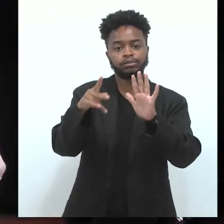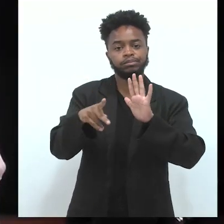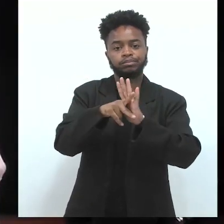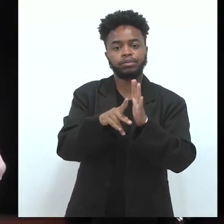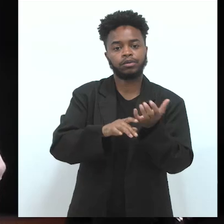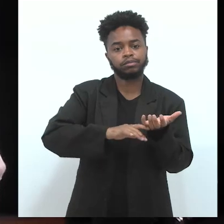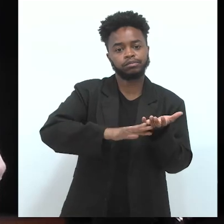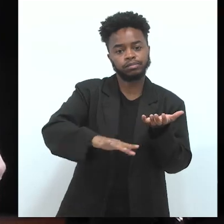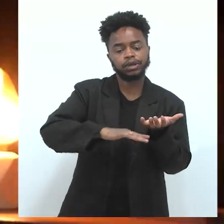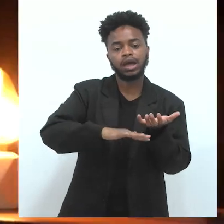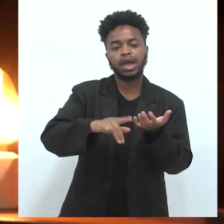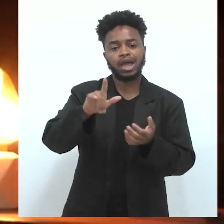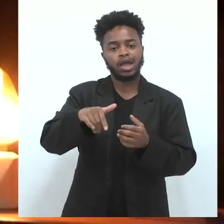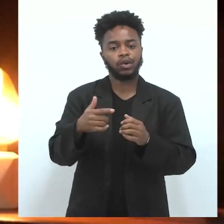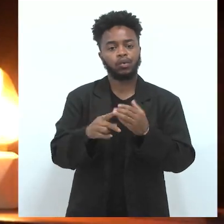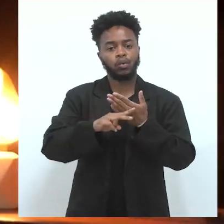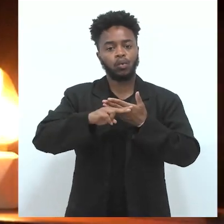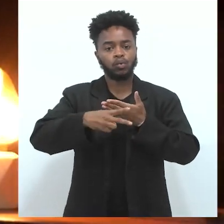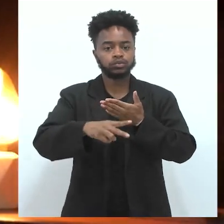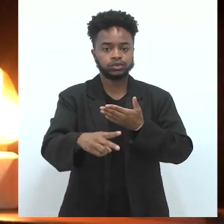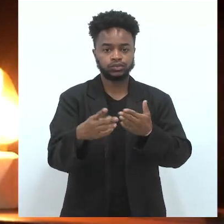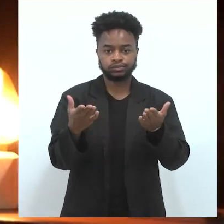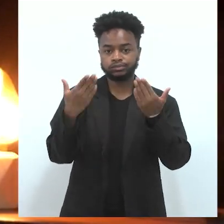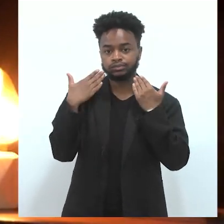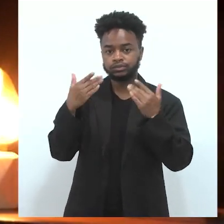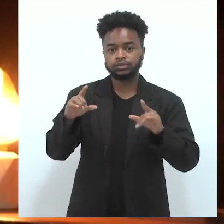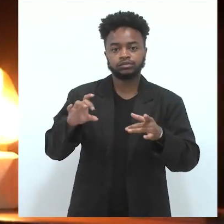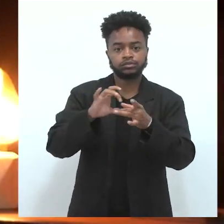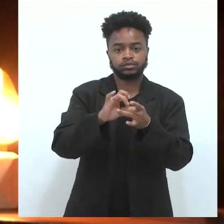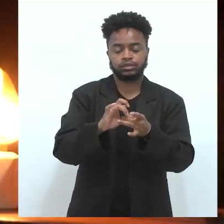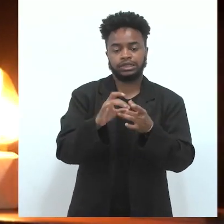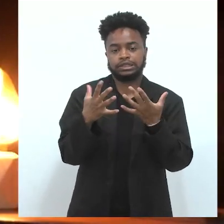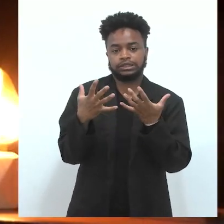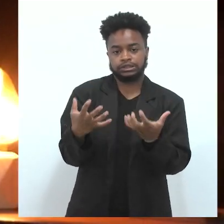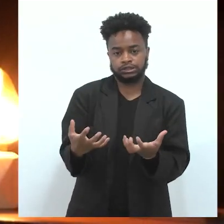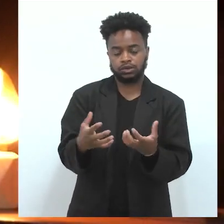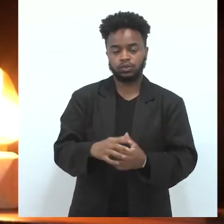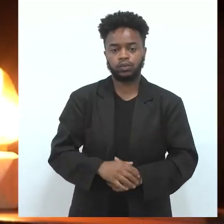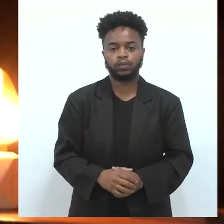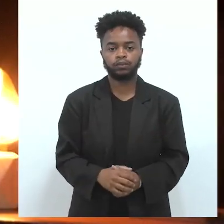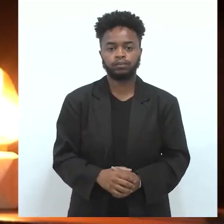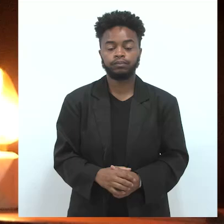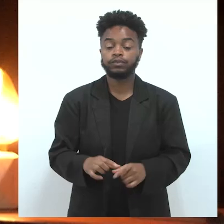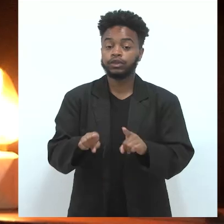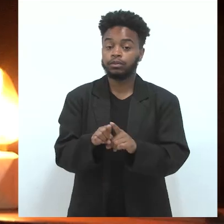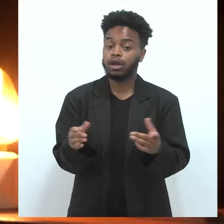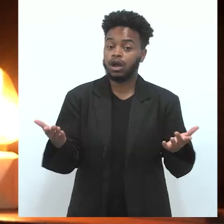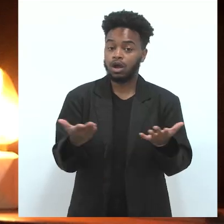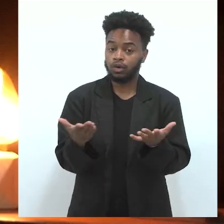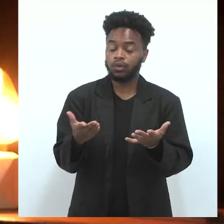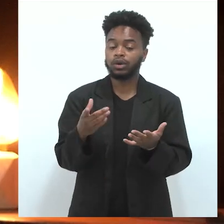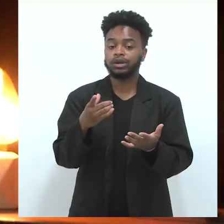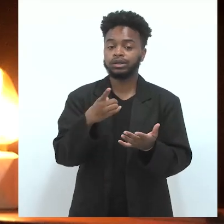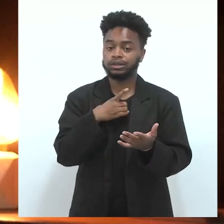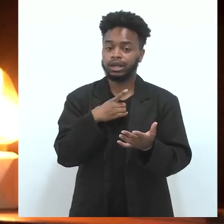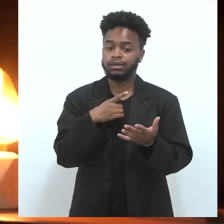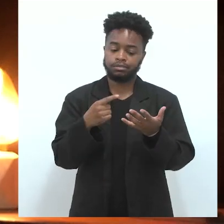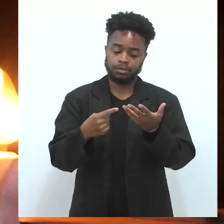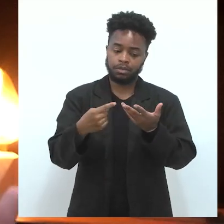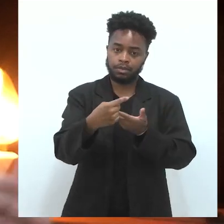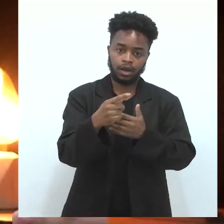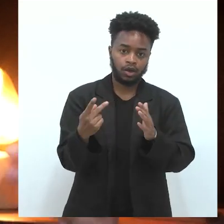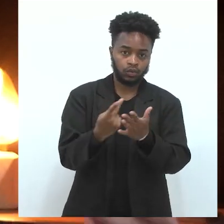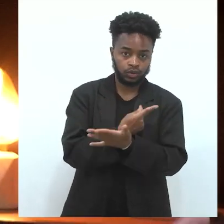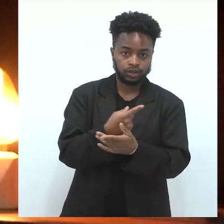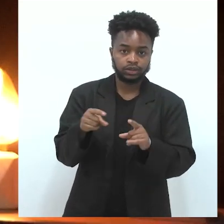Pantanal, que é uma consequência das ondas de calor conjugadas com essas secas. Então, Na verdade, hoje a gente tem esses eventos compostos